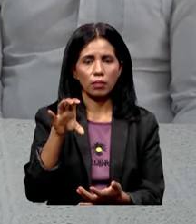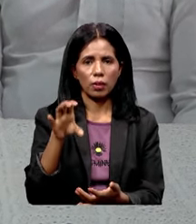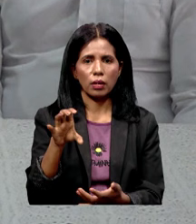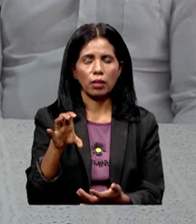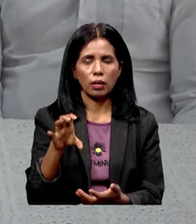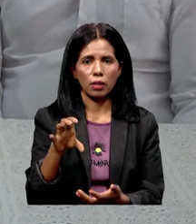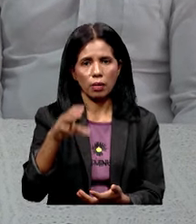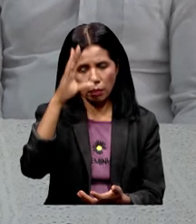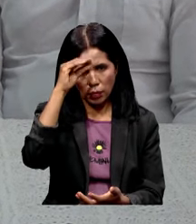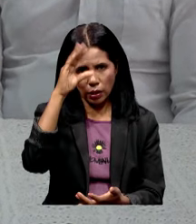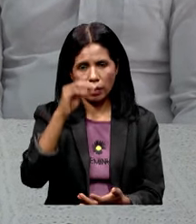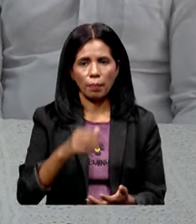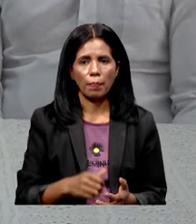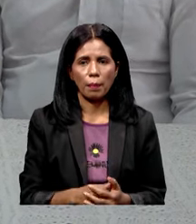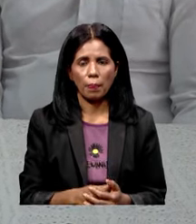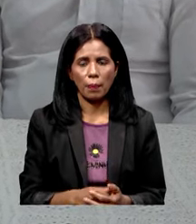mane